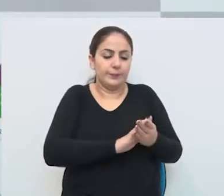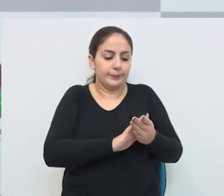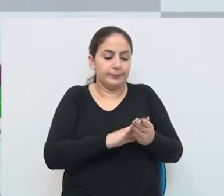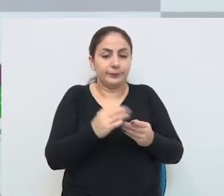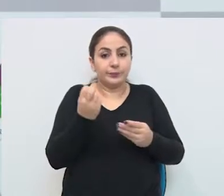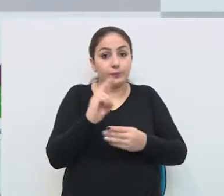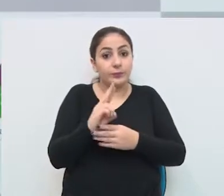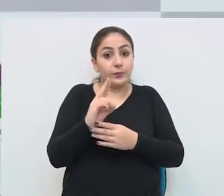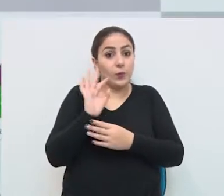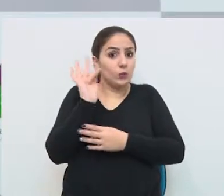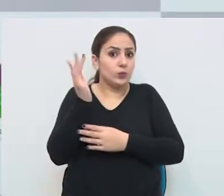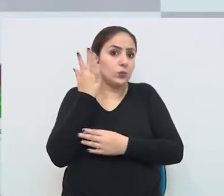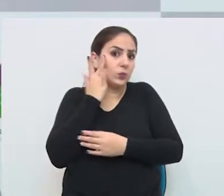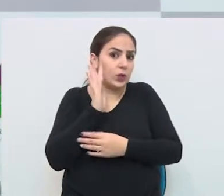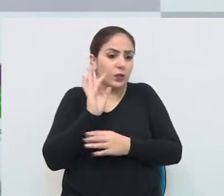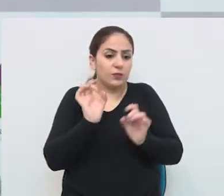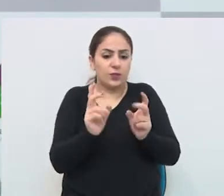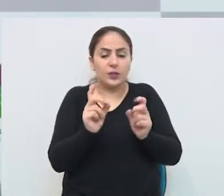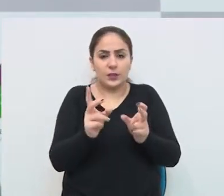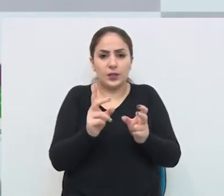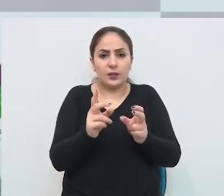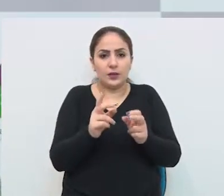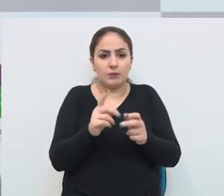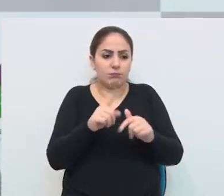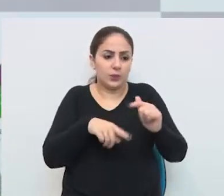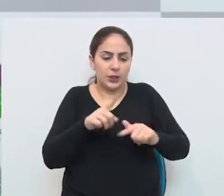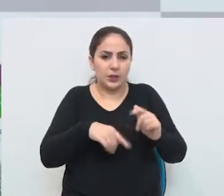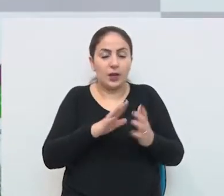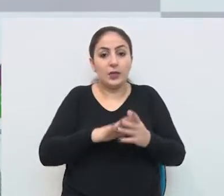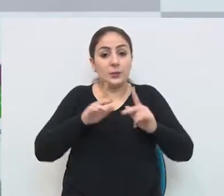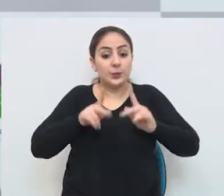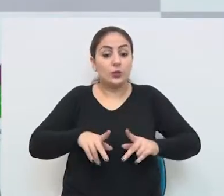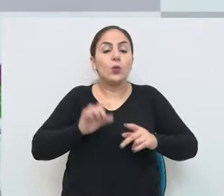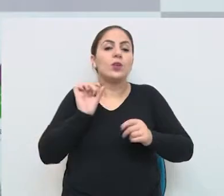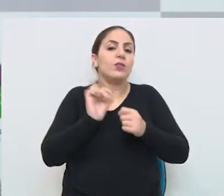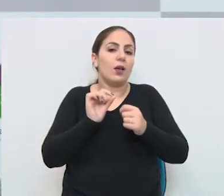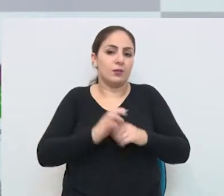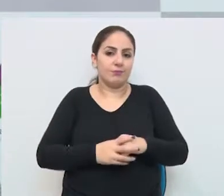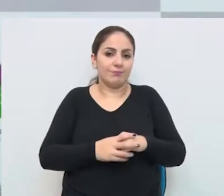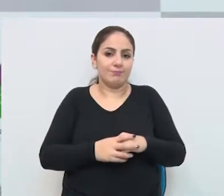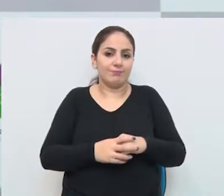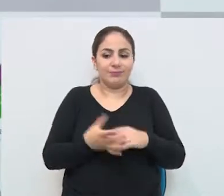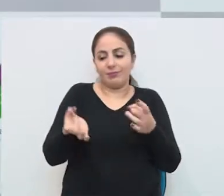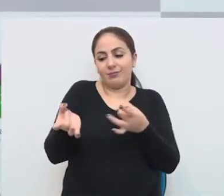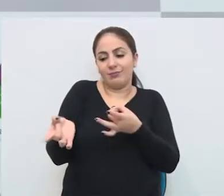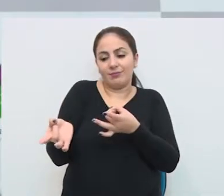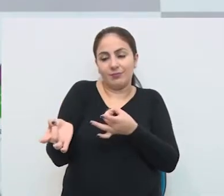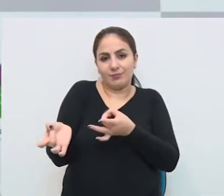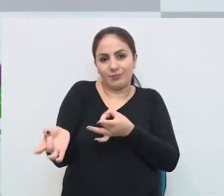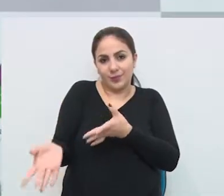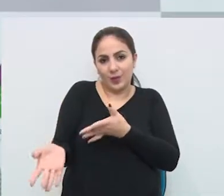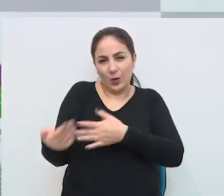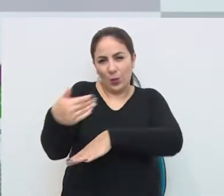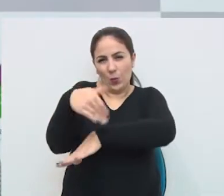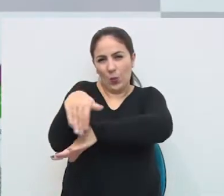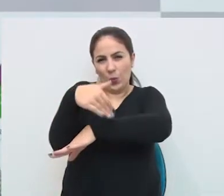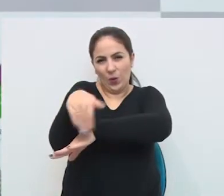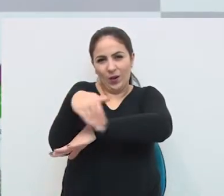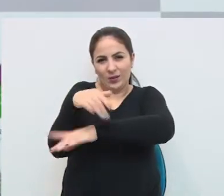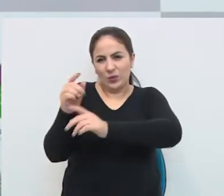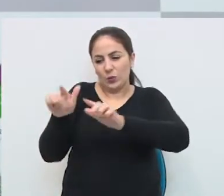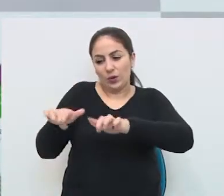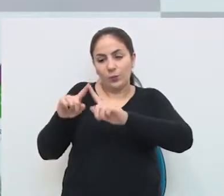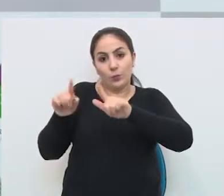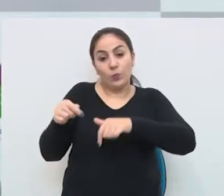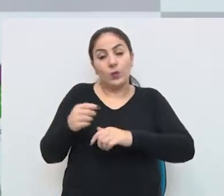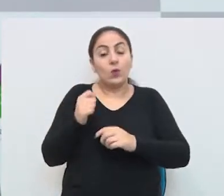até um futuro leilão de peças ou algo assim, as pessoas estão simplesmente optando por deixar o veículo abandonado